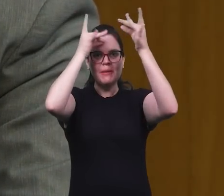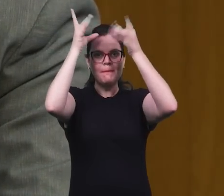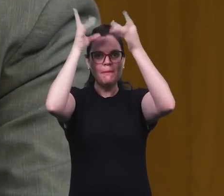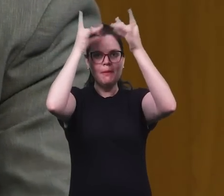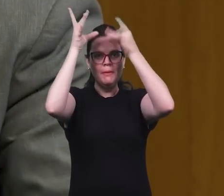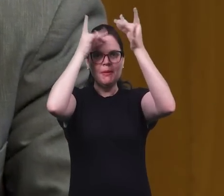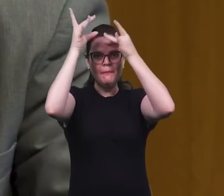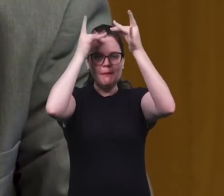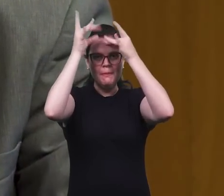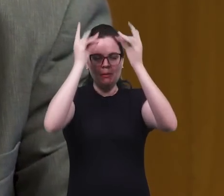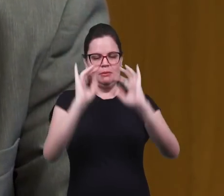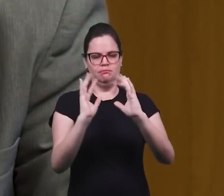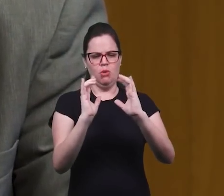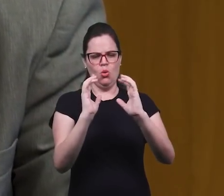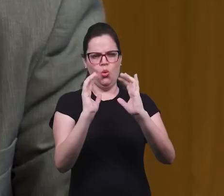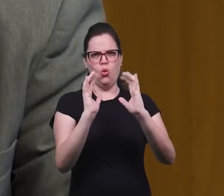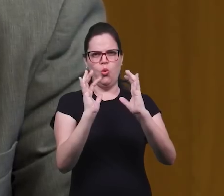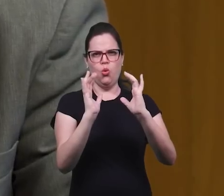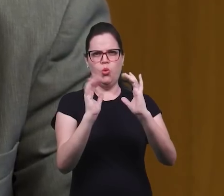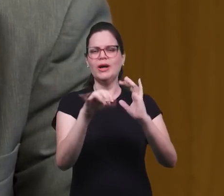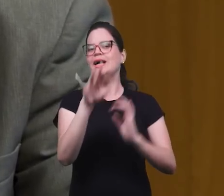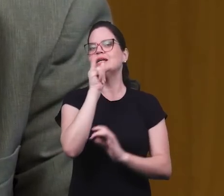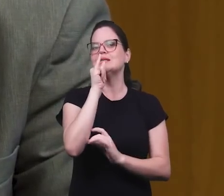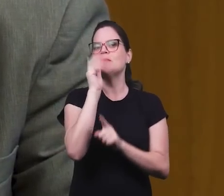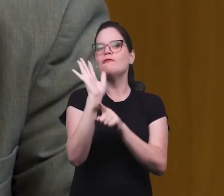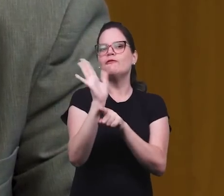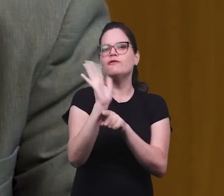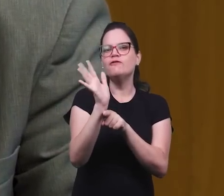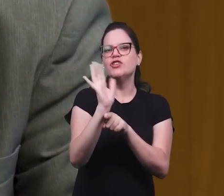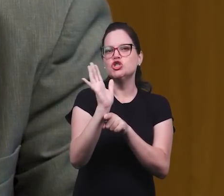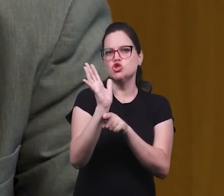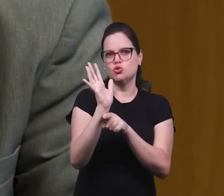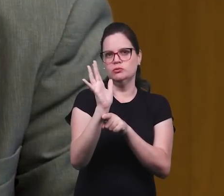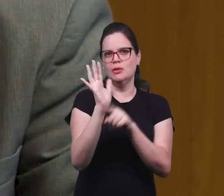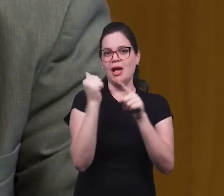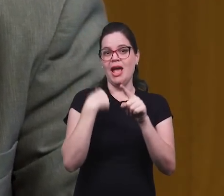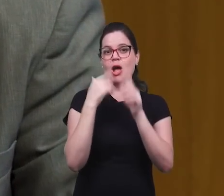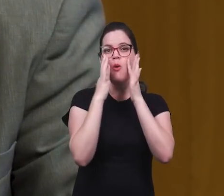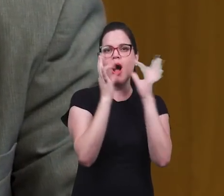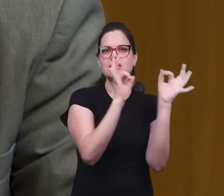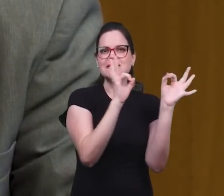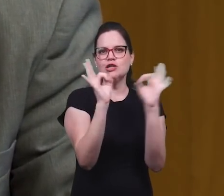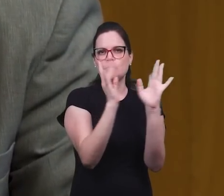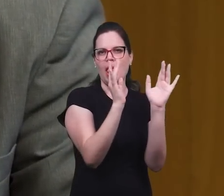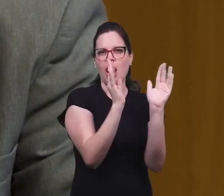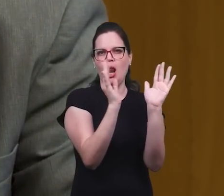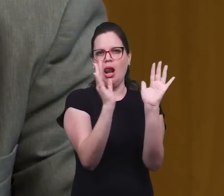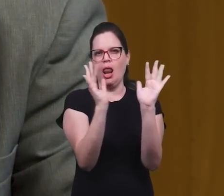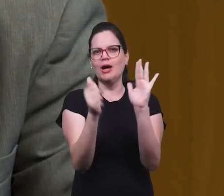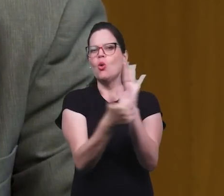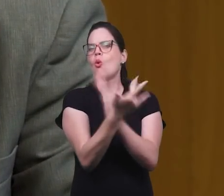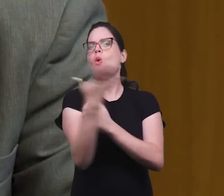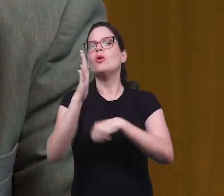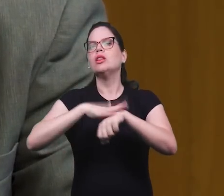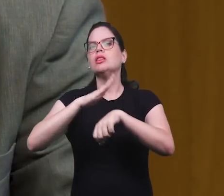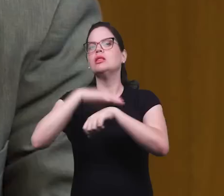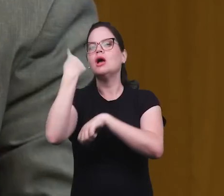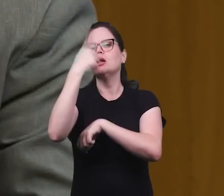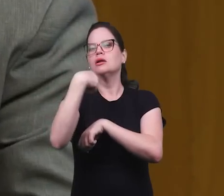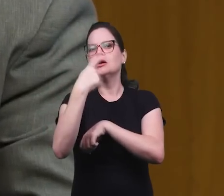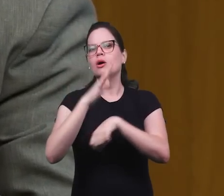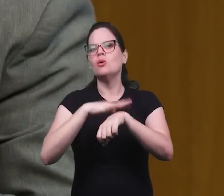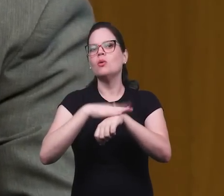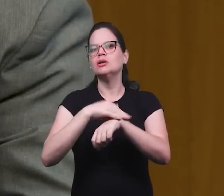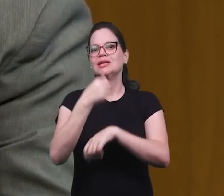gravar 300 anos de vídeo ininterrupto, é a capacidade que o cérebro tem de armazenamento. Aí você